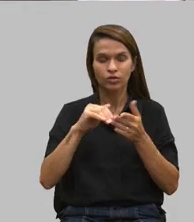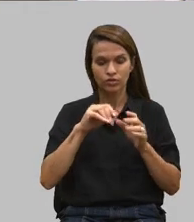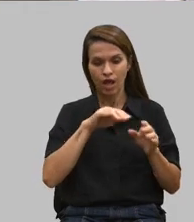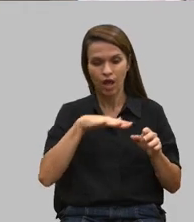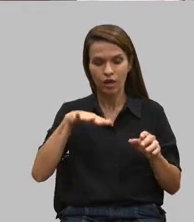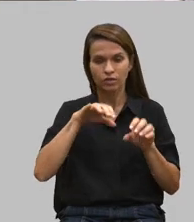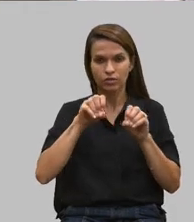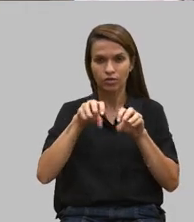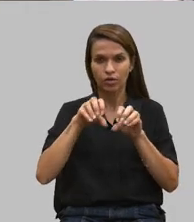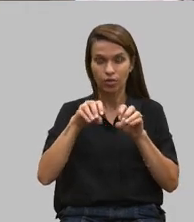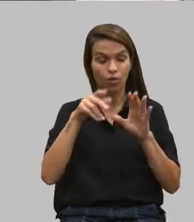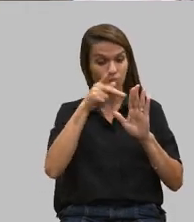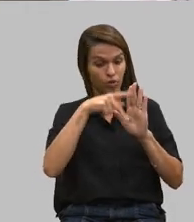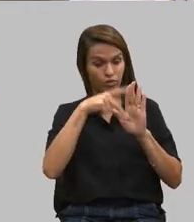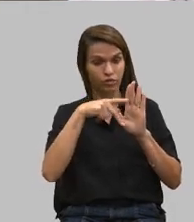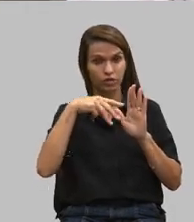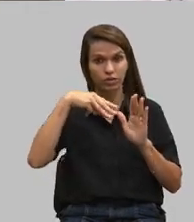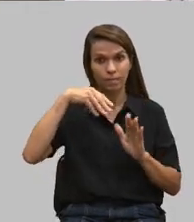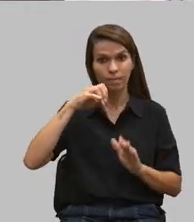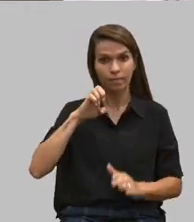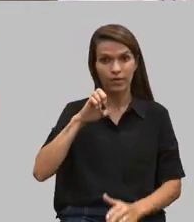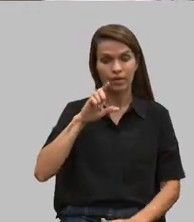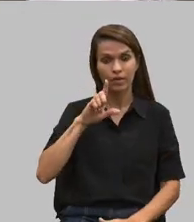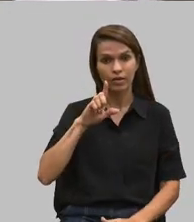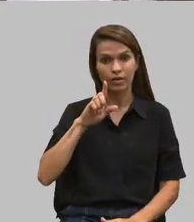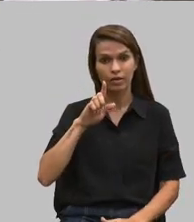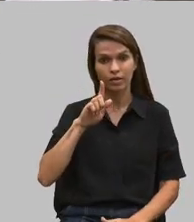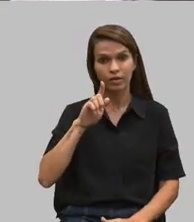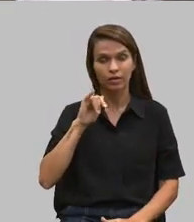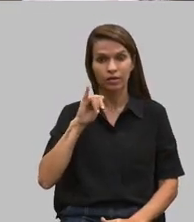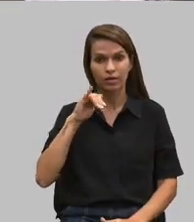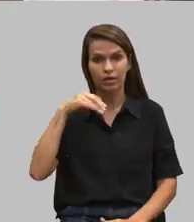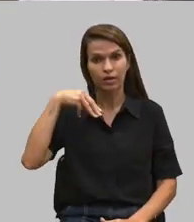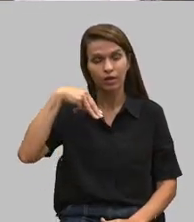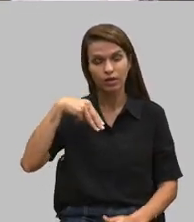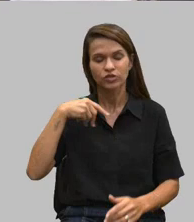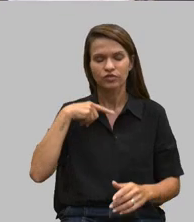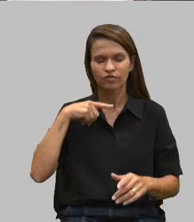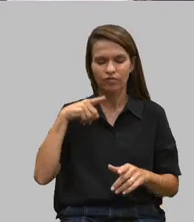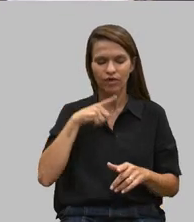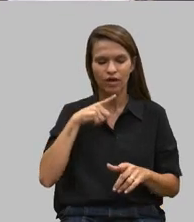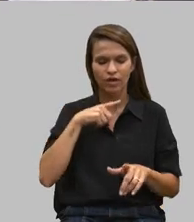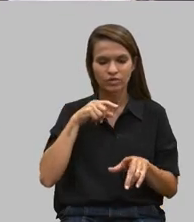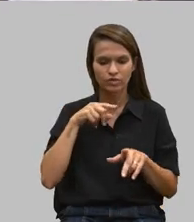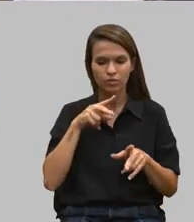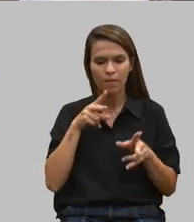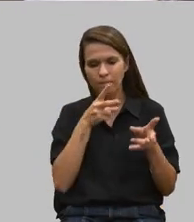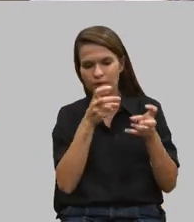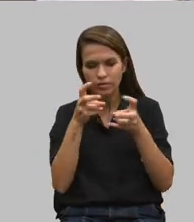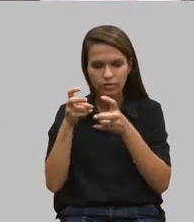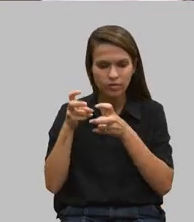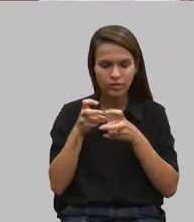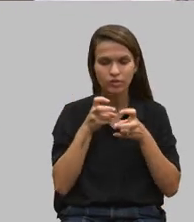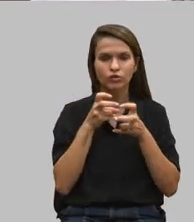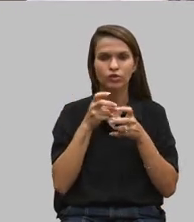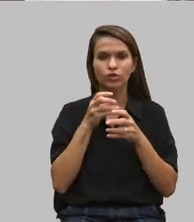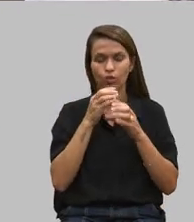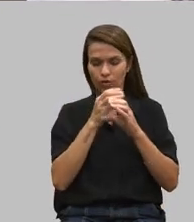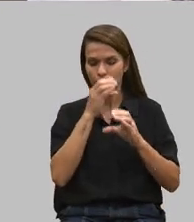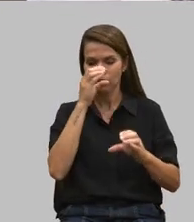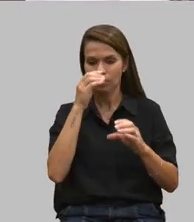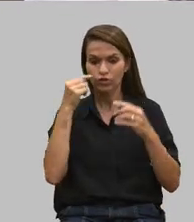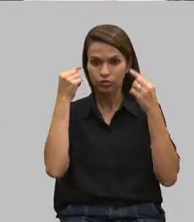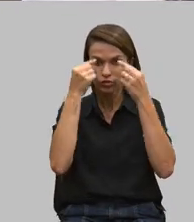que a gente possa ter um momento de triagem auditiva e triagem eh ocular em nossas